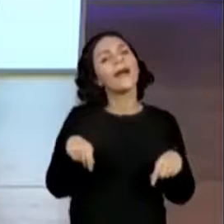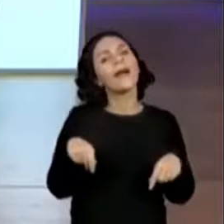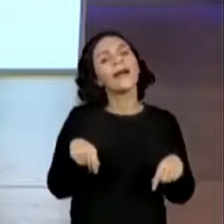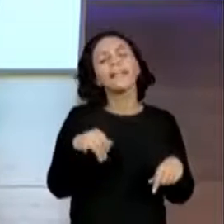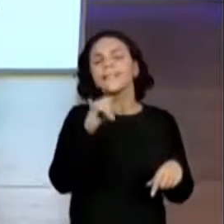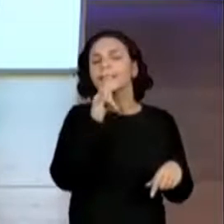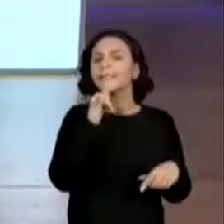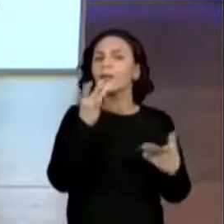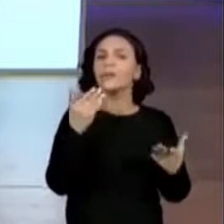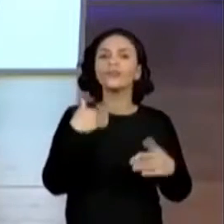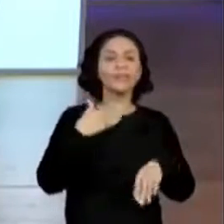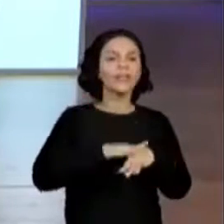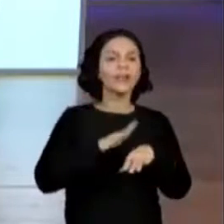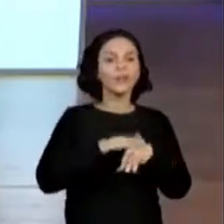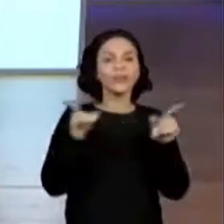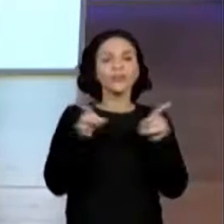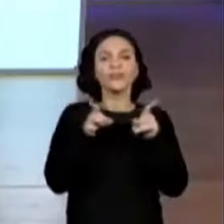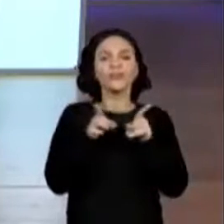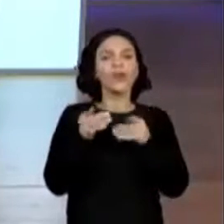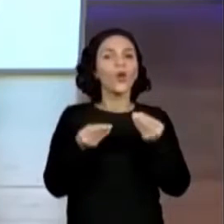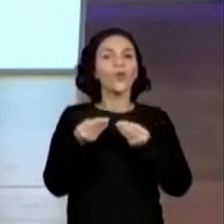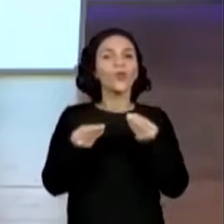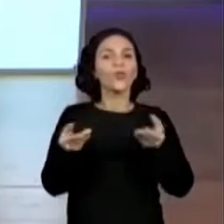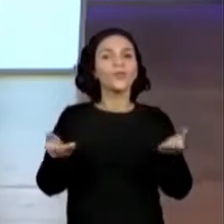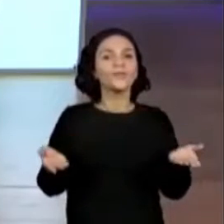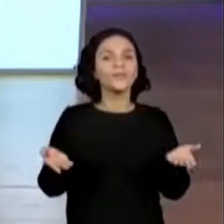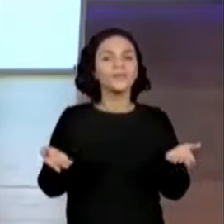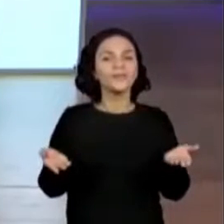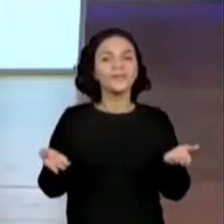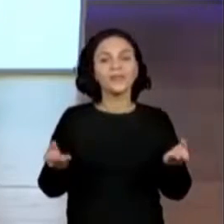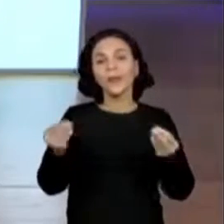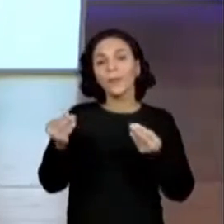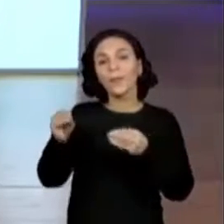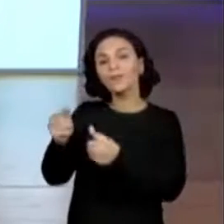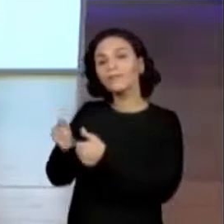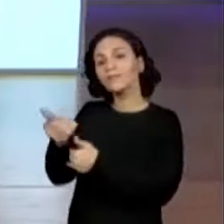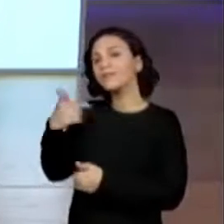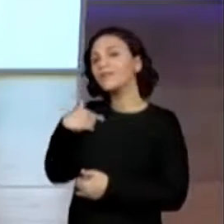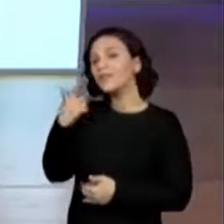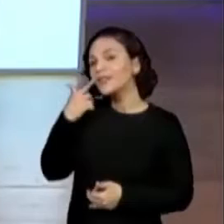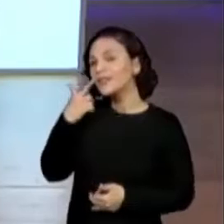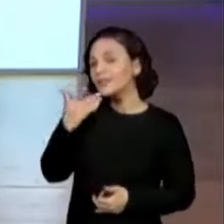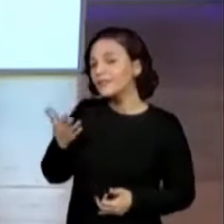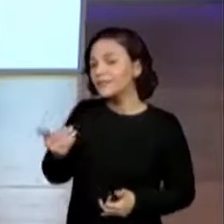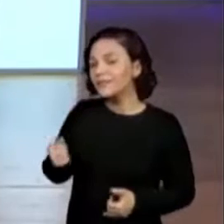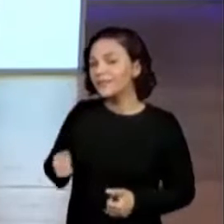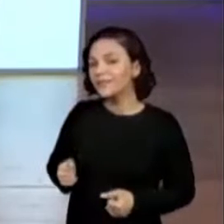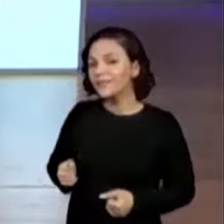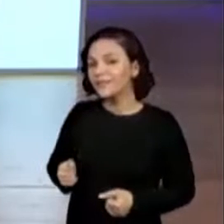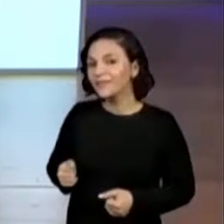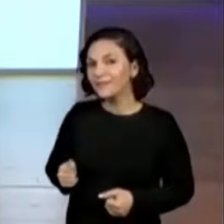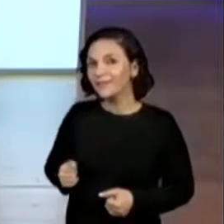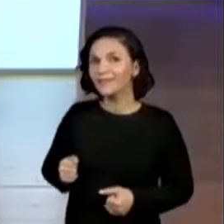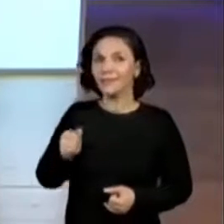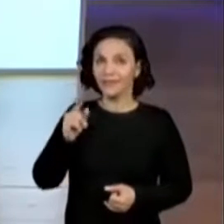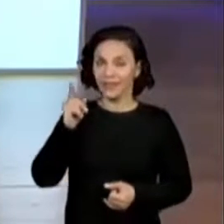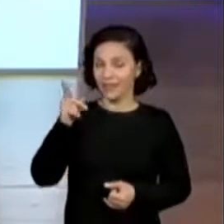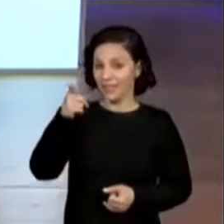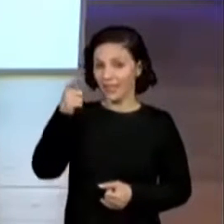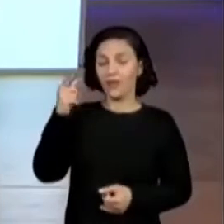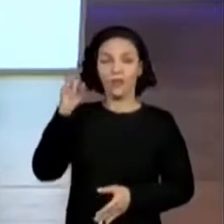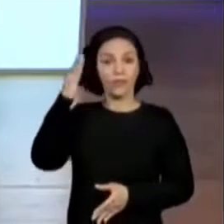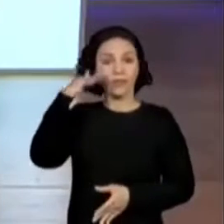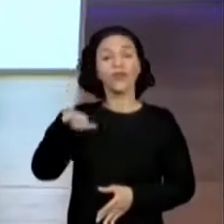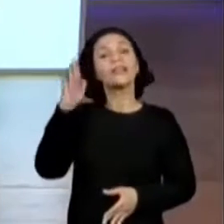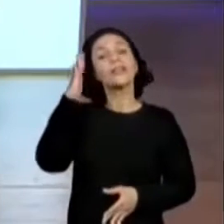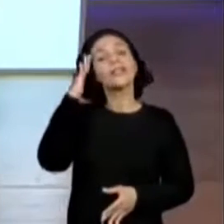para usar menos tempo? O que vocês acham? Coloquem ali para a gente no chat. O que você acha, Pro? A gente sabe que uma